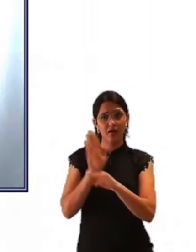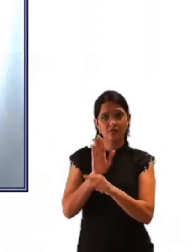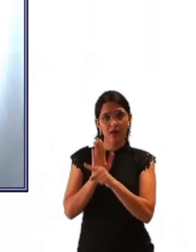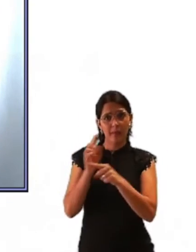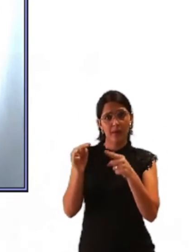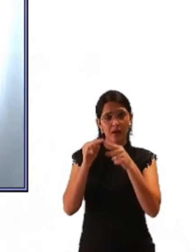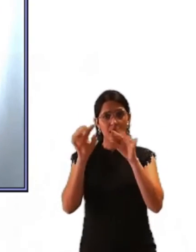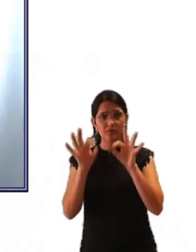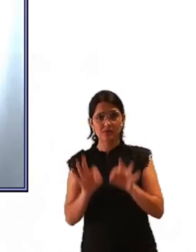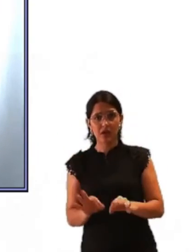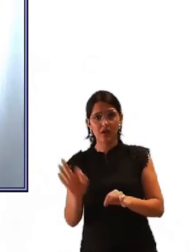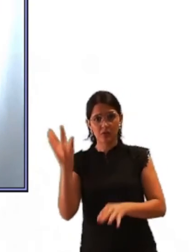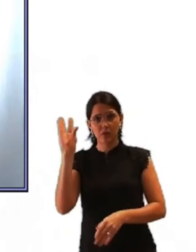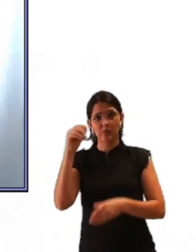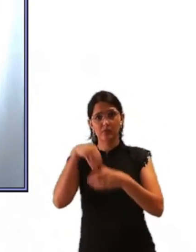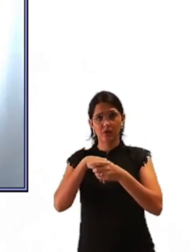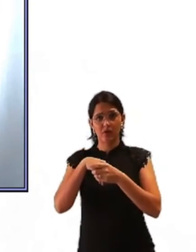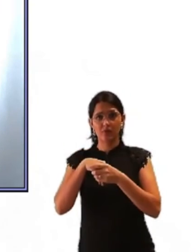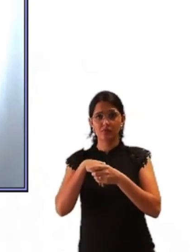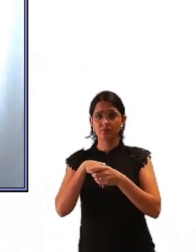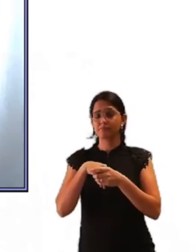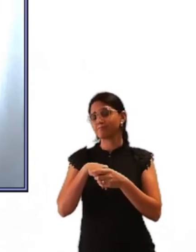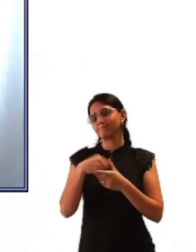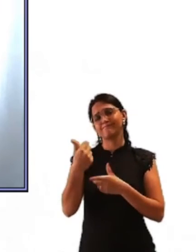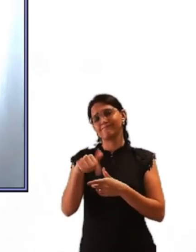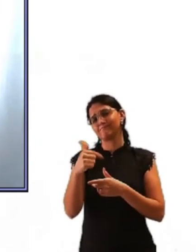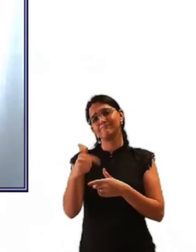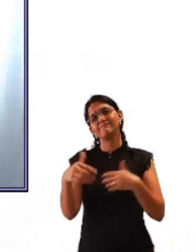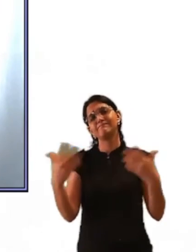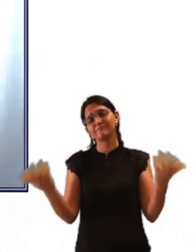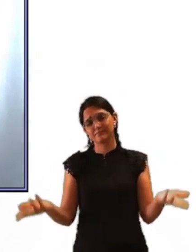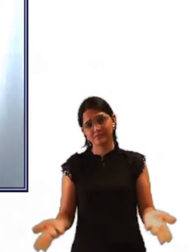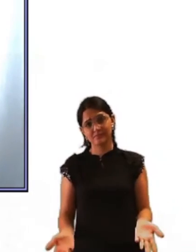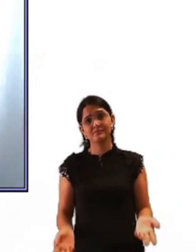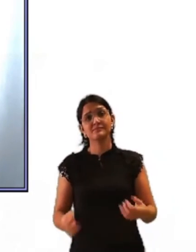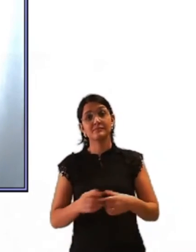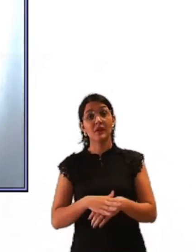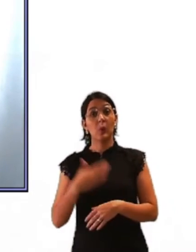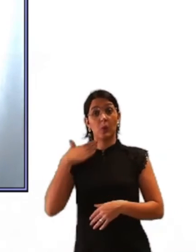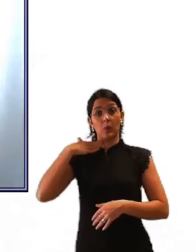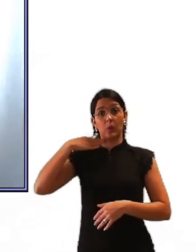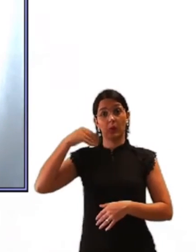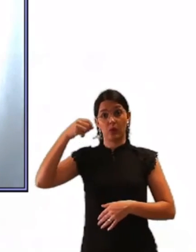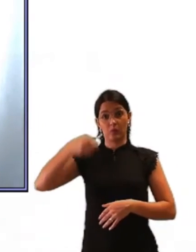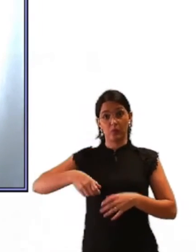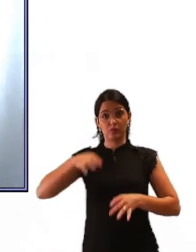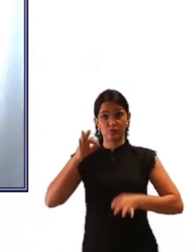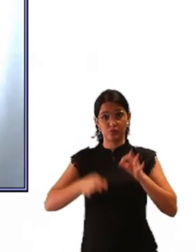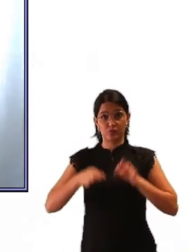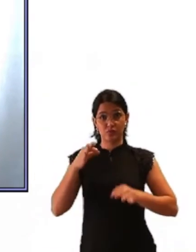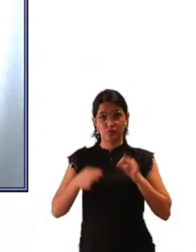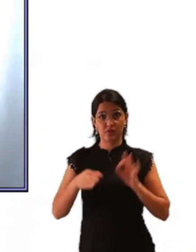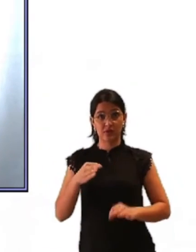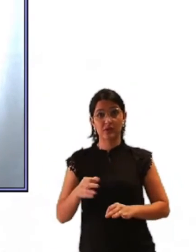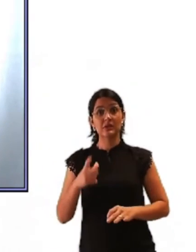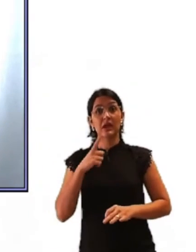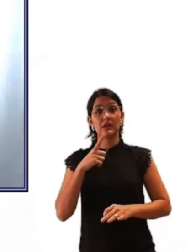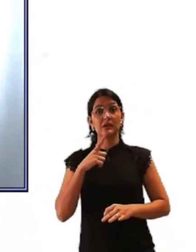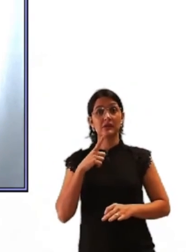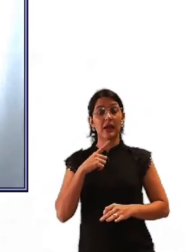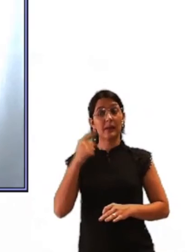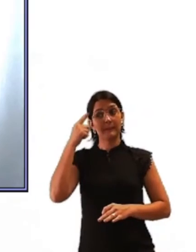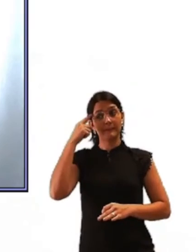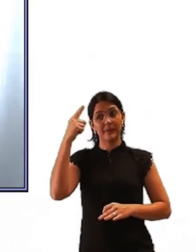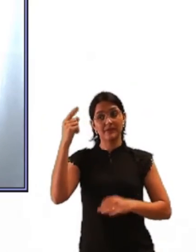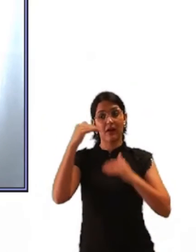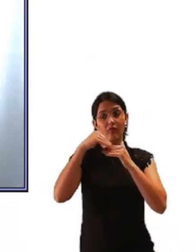de vista de se adentrar no subjetivismo, porque não tem jeito. O magistrado, ele vai exteriorizar